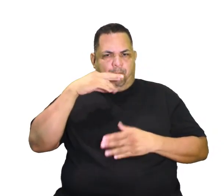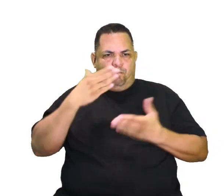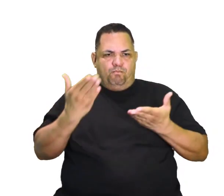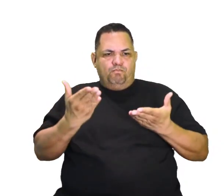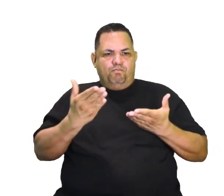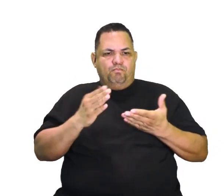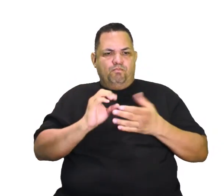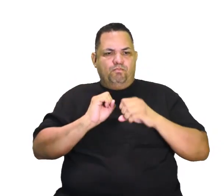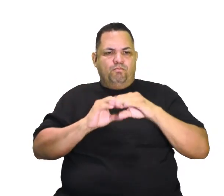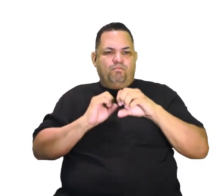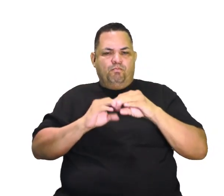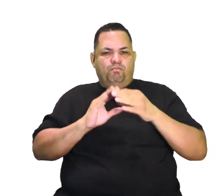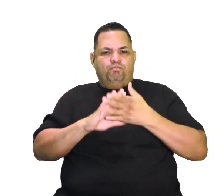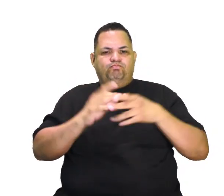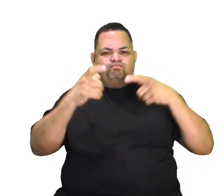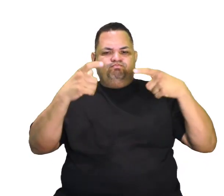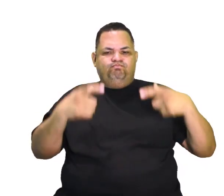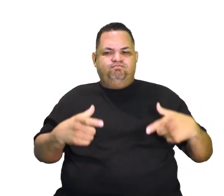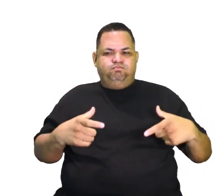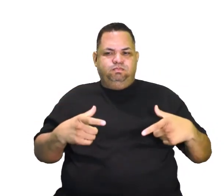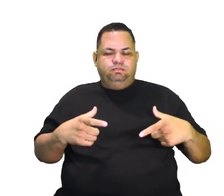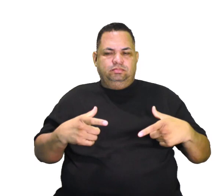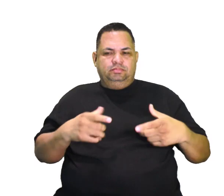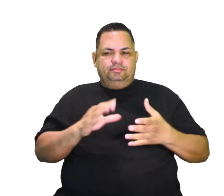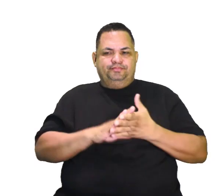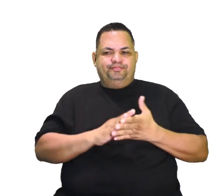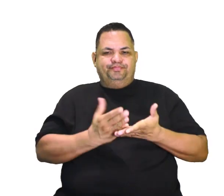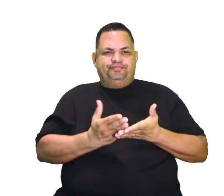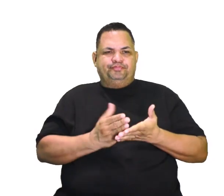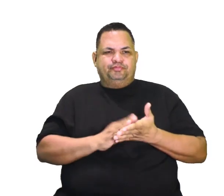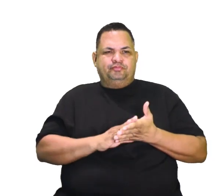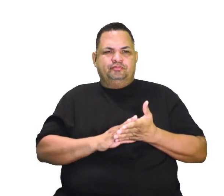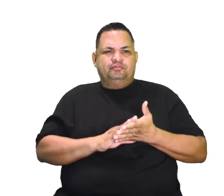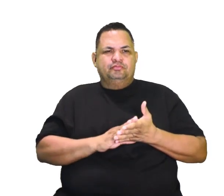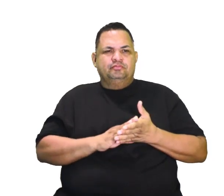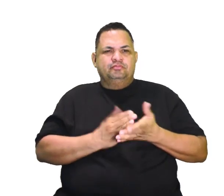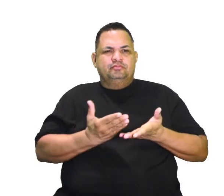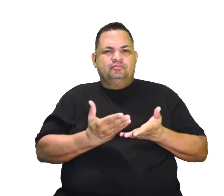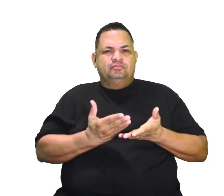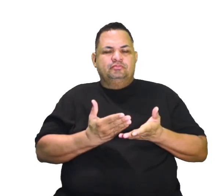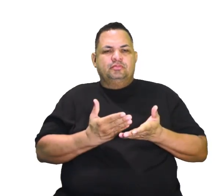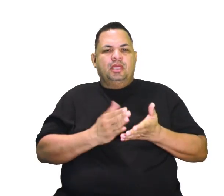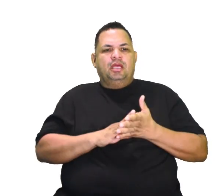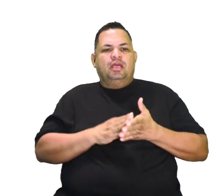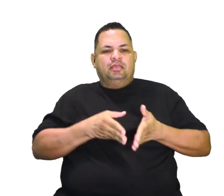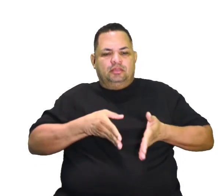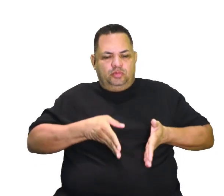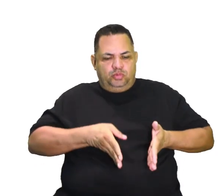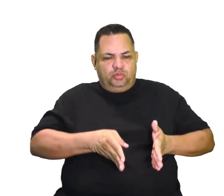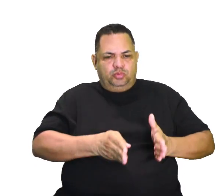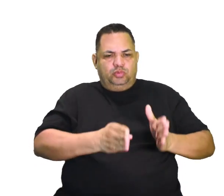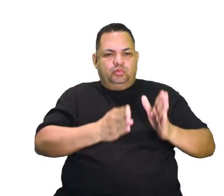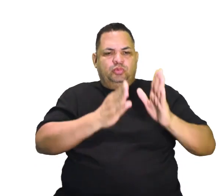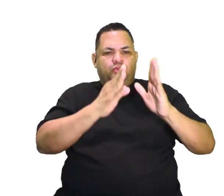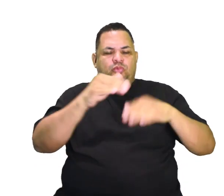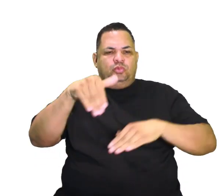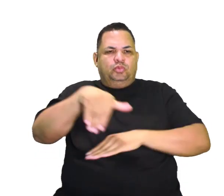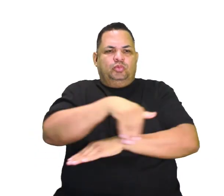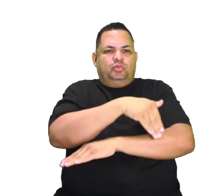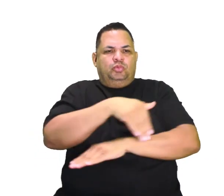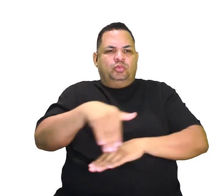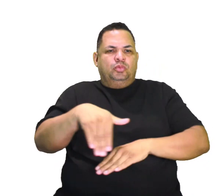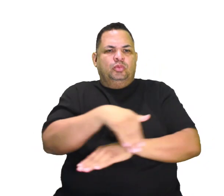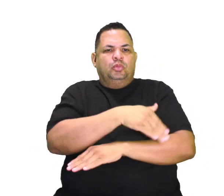Rondon. O memorial está localizado, então, na estrada de Santo Antônio, na área do Largo